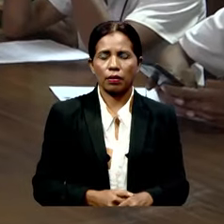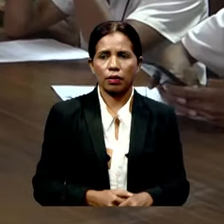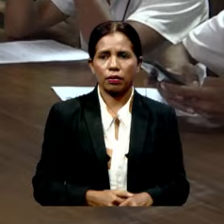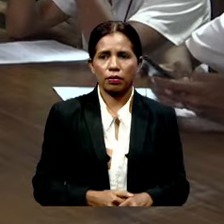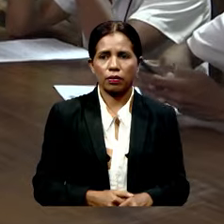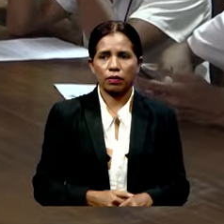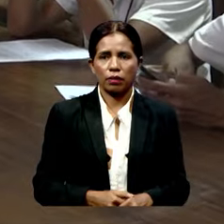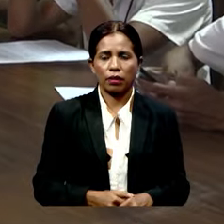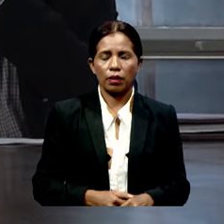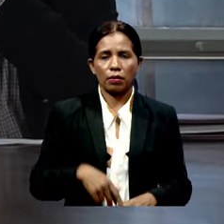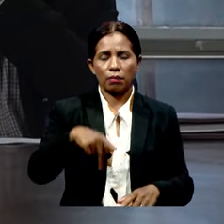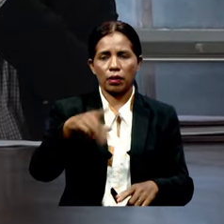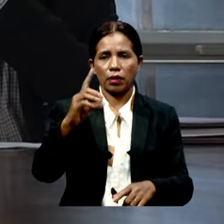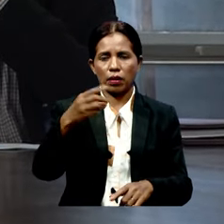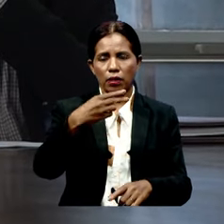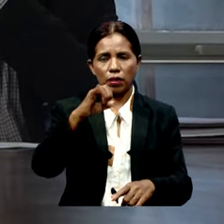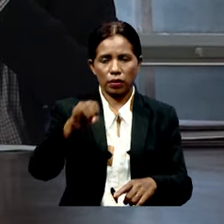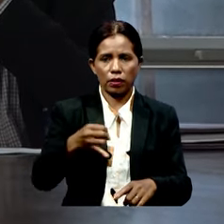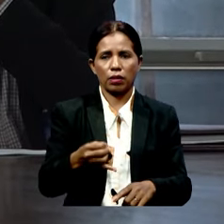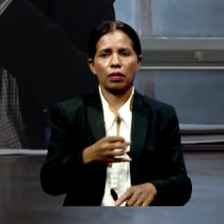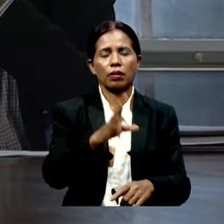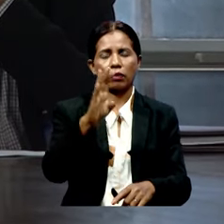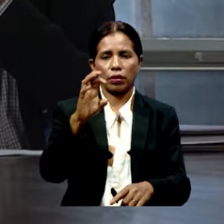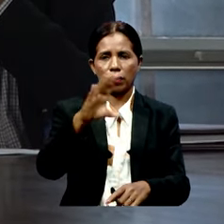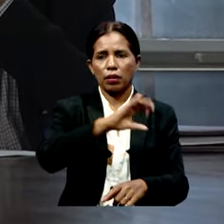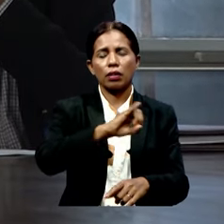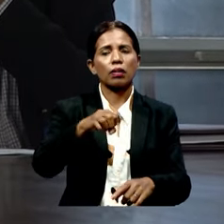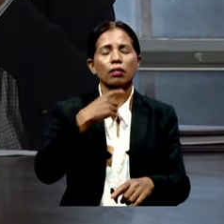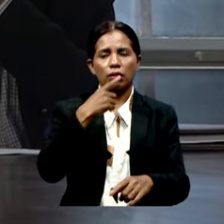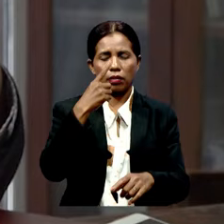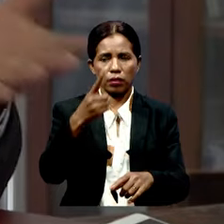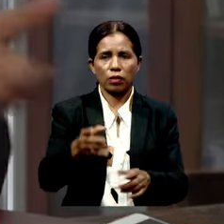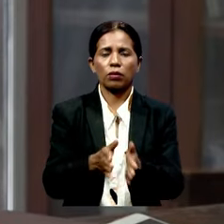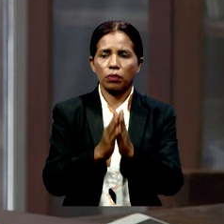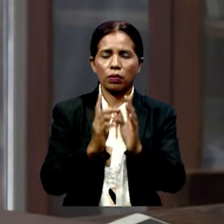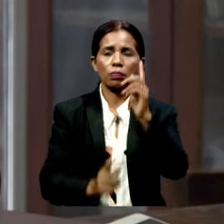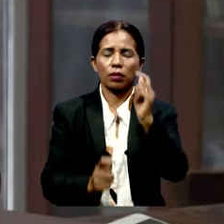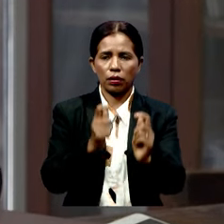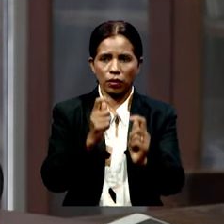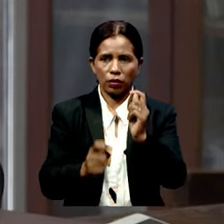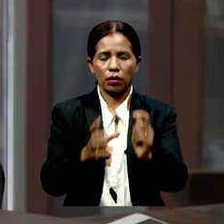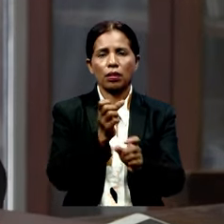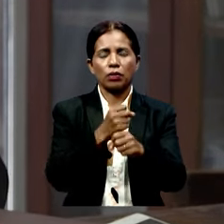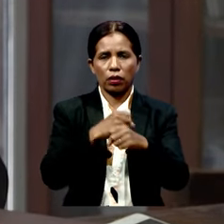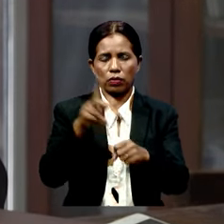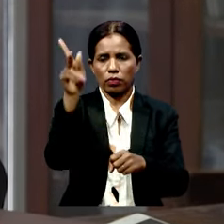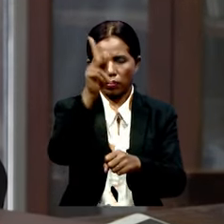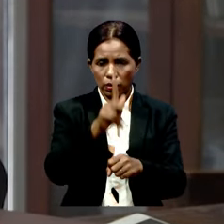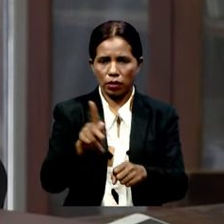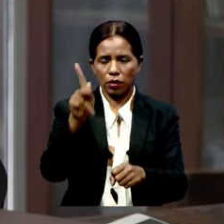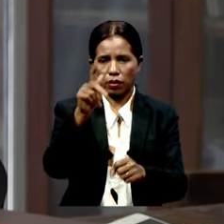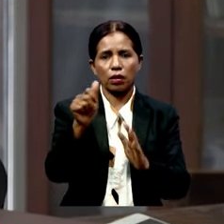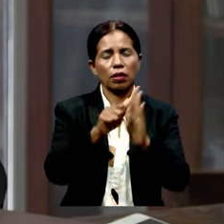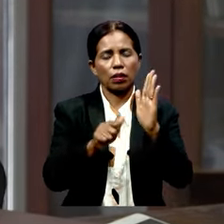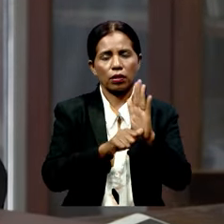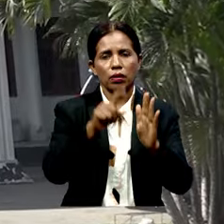Antes, né, provedor de redes humanas na Justiça, Brasílio da Silva Guterres Lamuca, o Subtribunal Recurso, atuhala fiscalização ba artigo